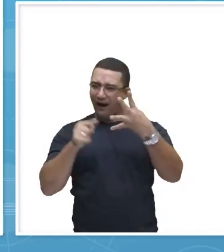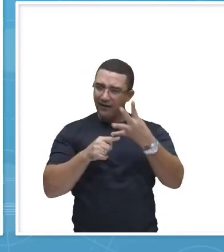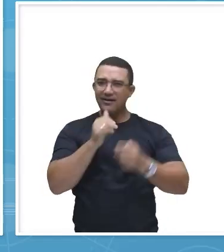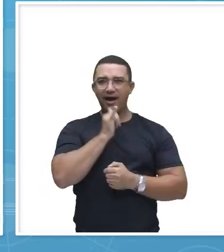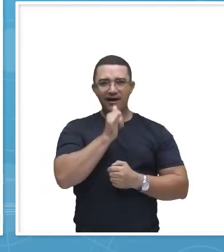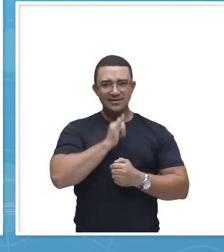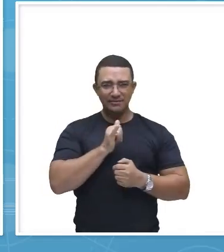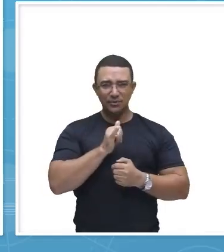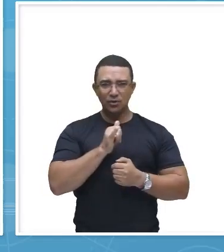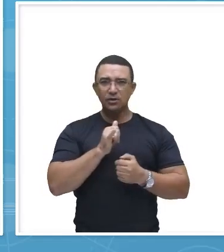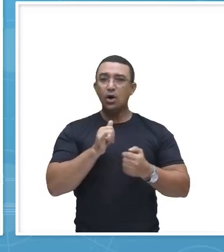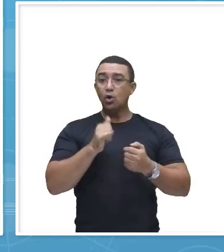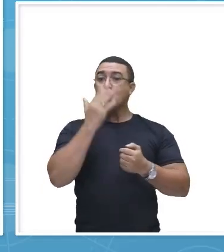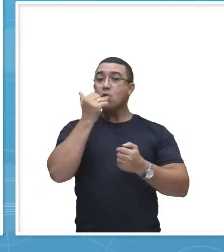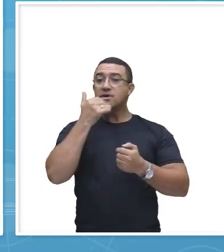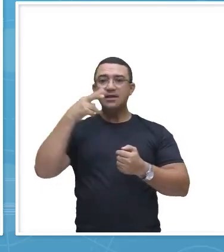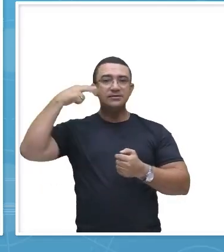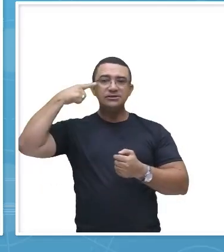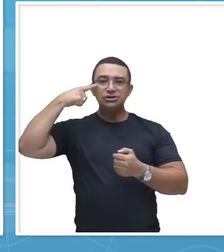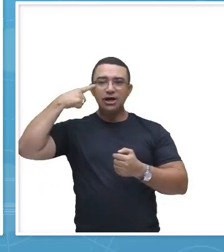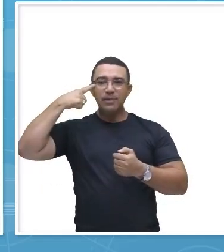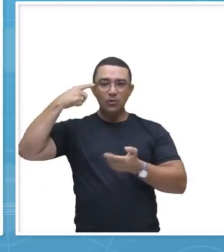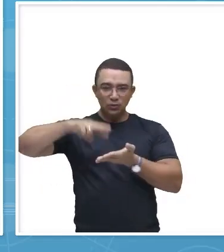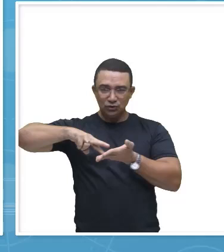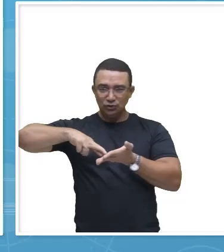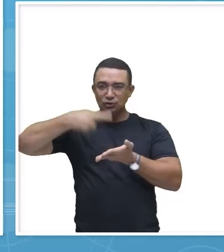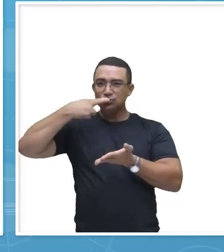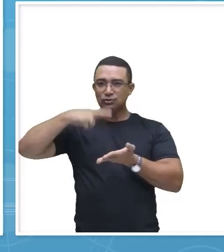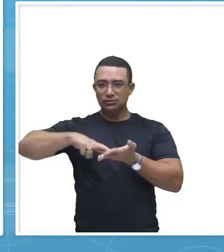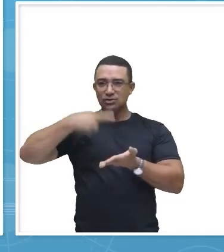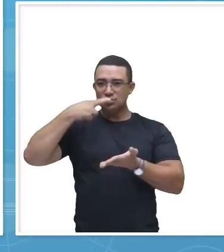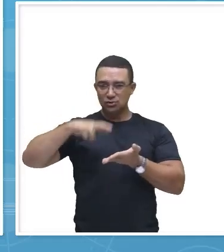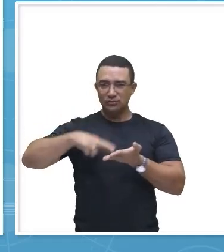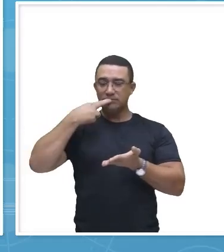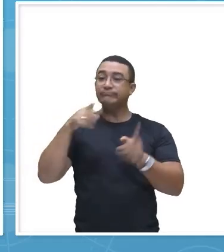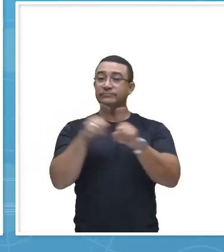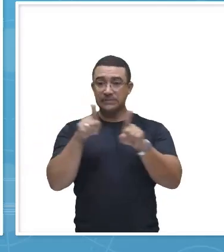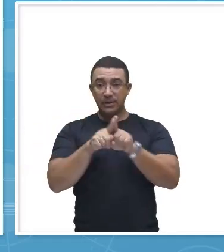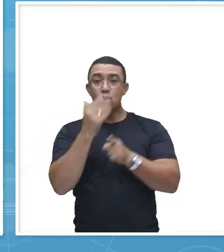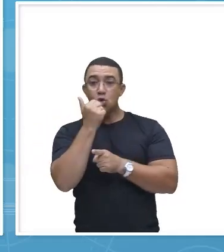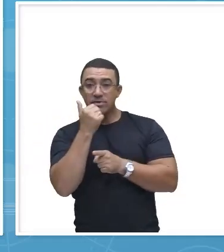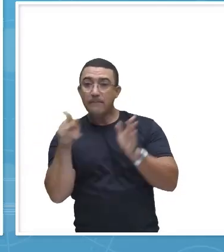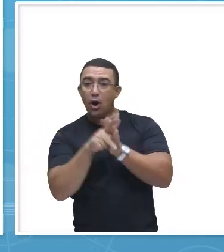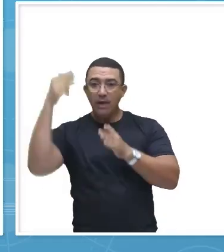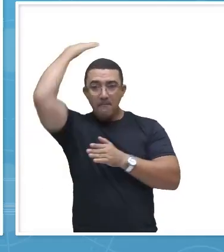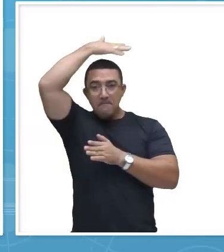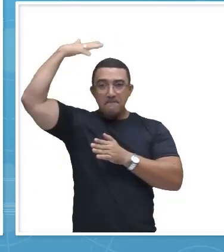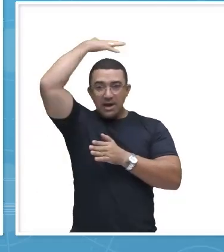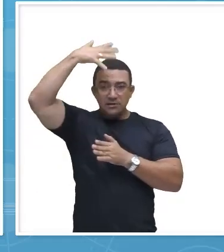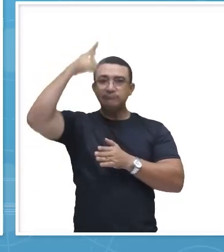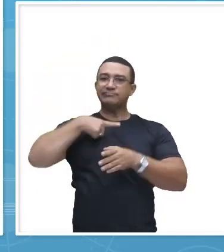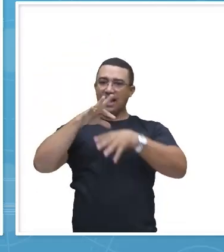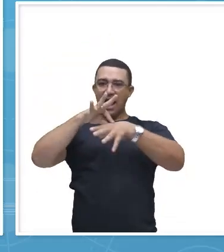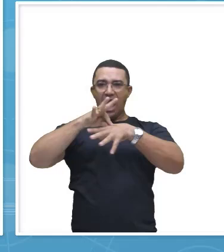mesa de comida oriental, né? Temos aí comida mexicana, né? Temos carne